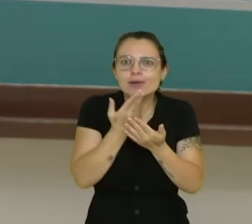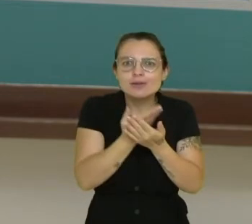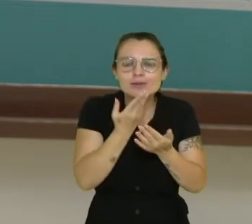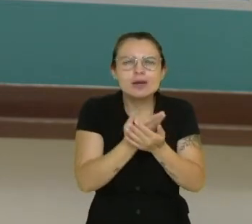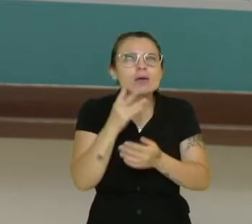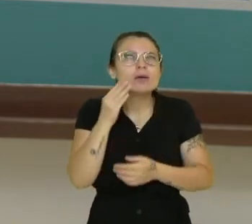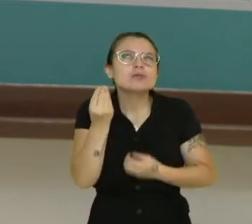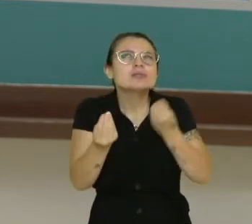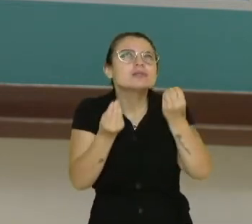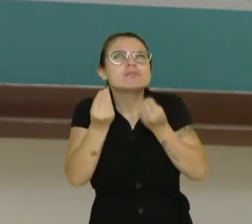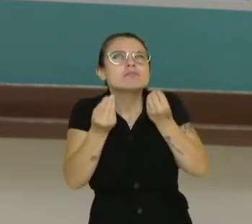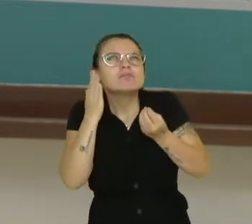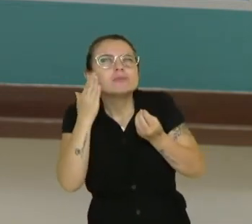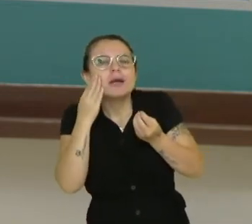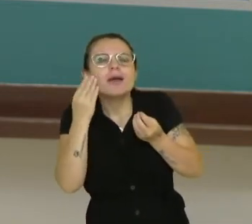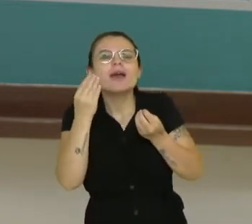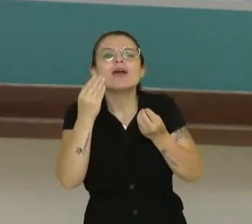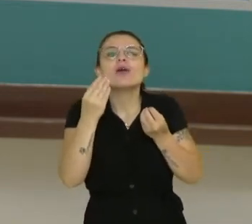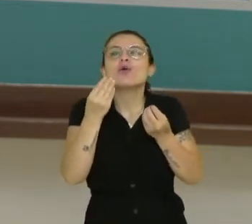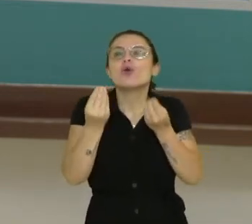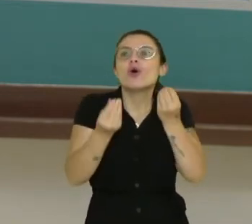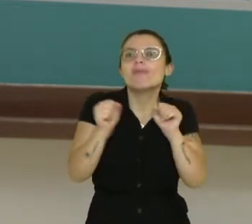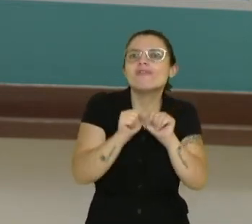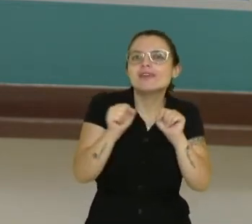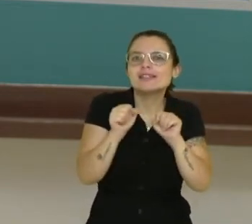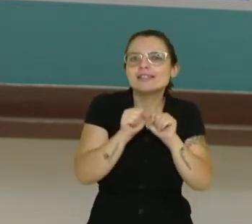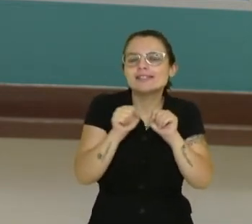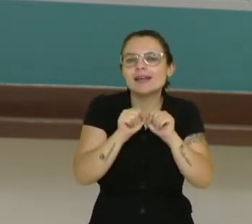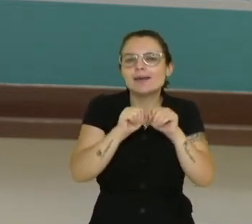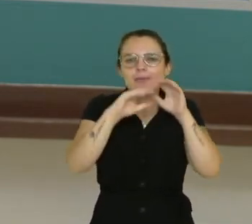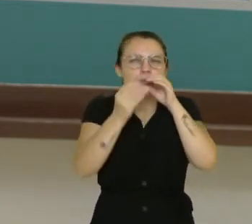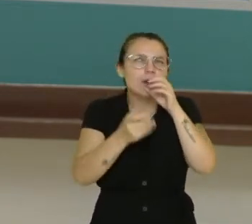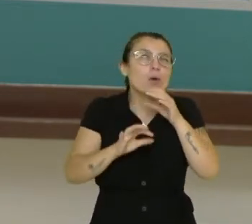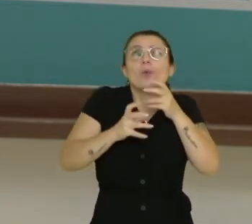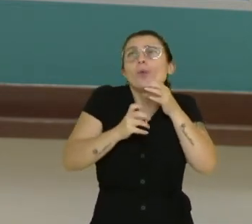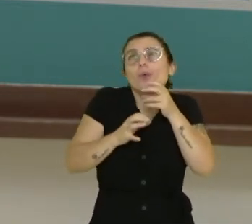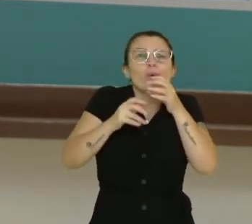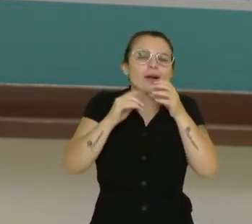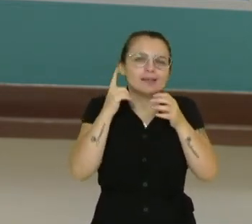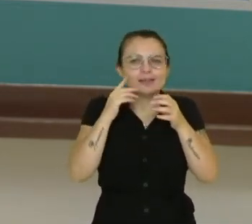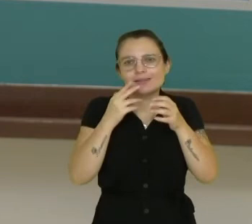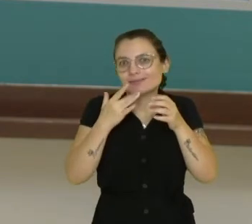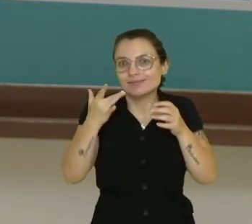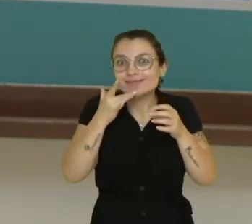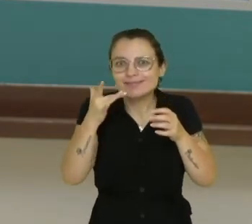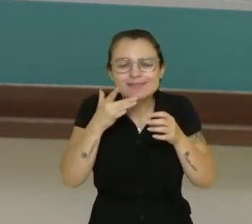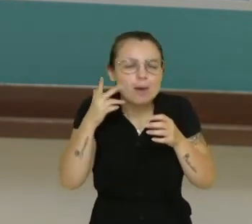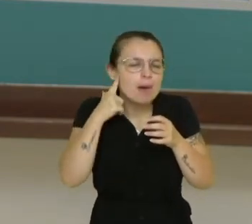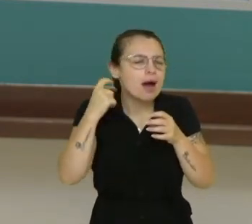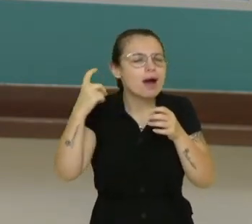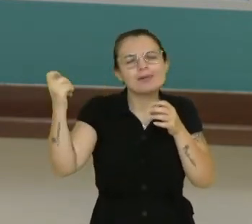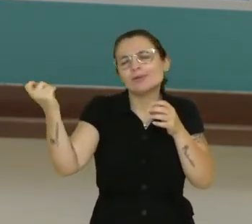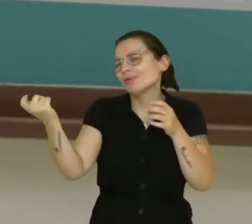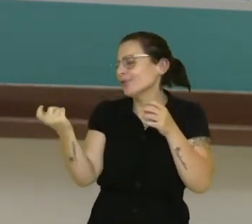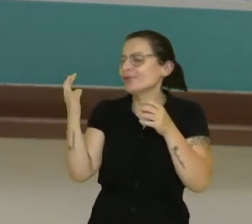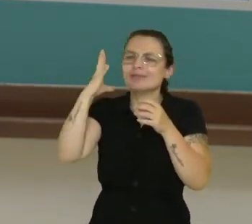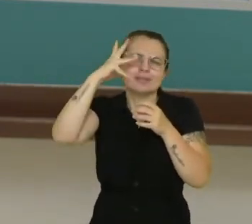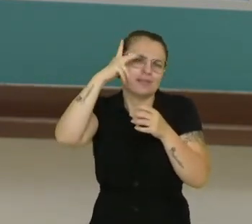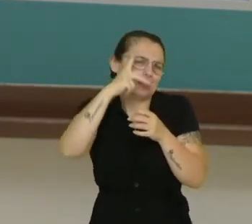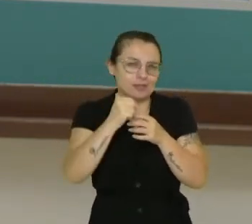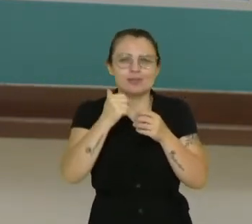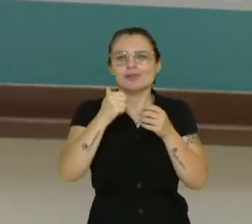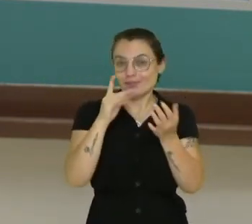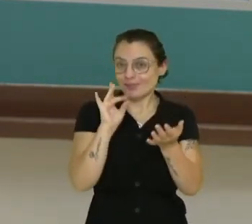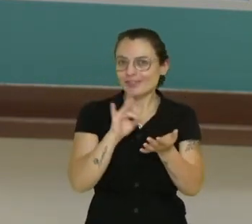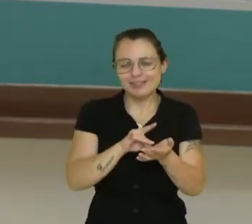poder gerar aquele som gostoso, por exemplo, o som do saxofone. O saxofone, já tocou? Você toca saxofone? Você já viu alguém tocando